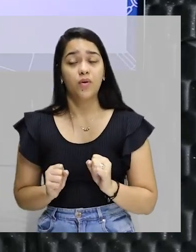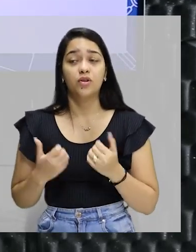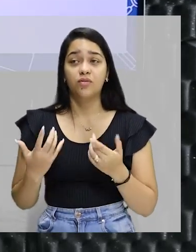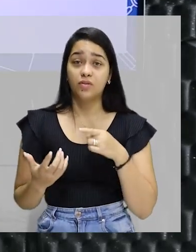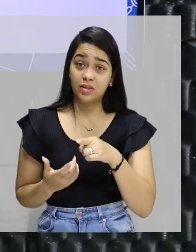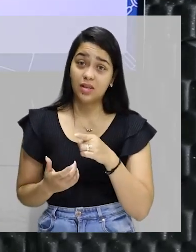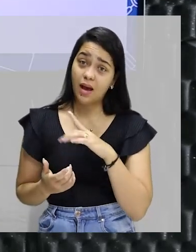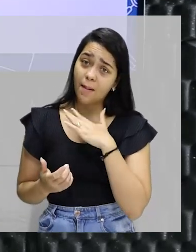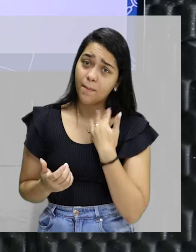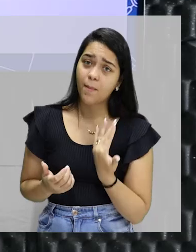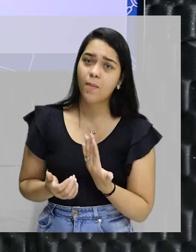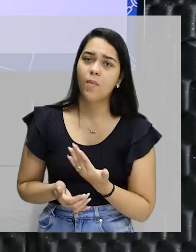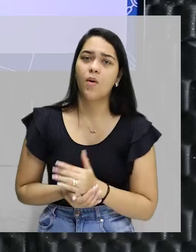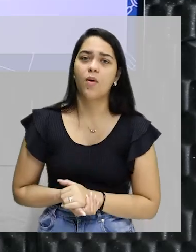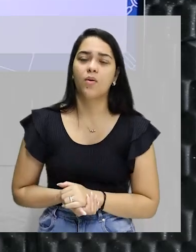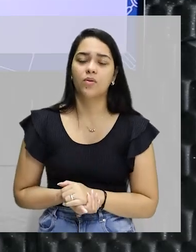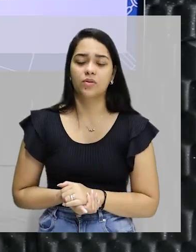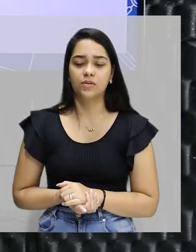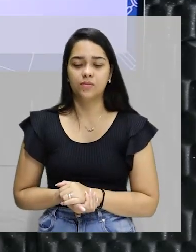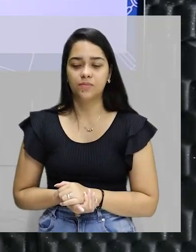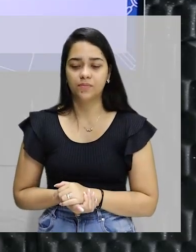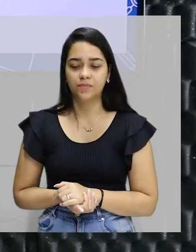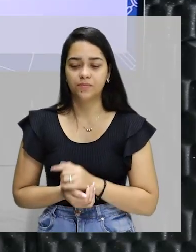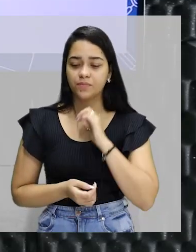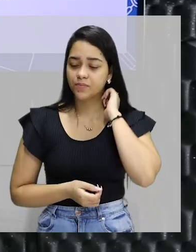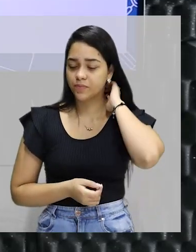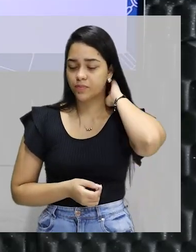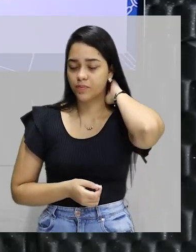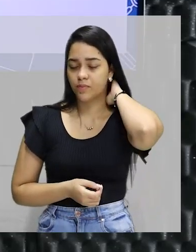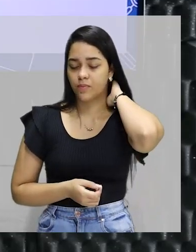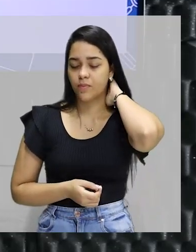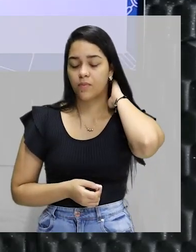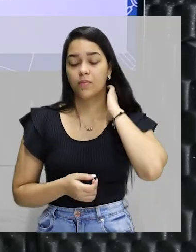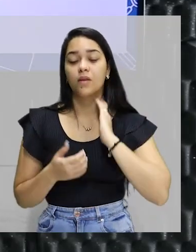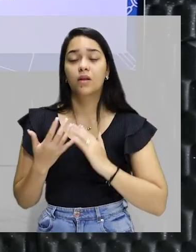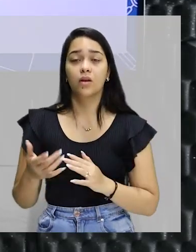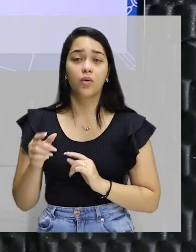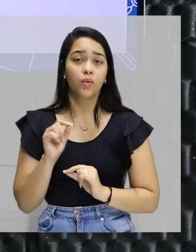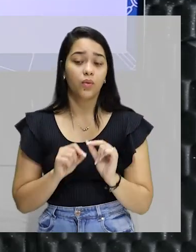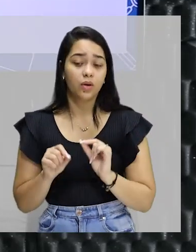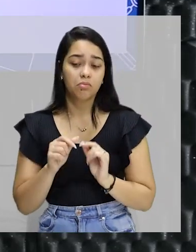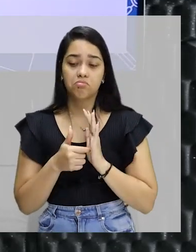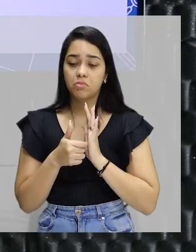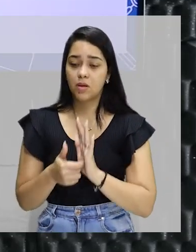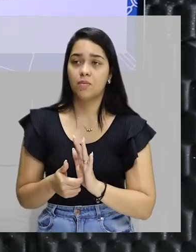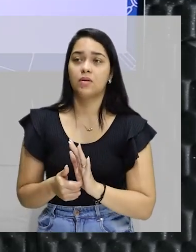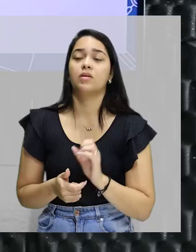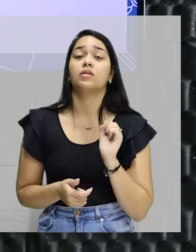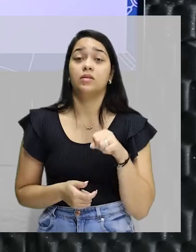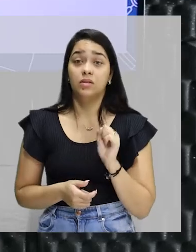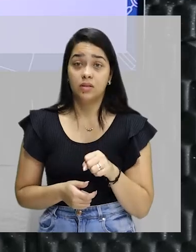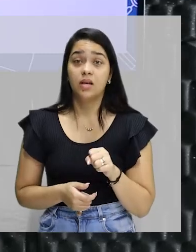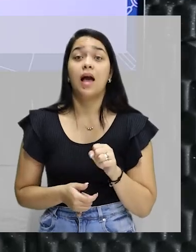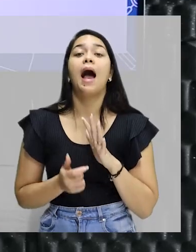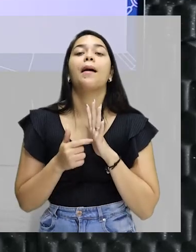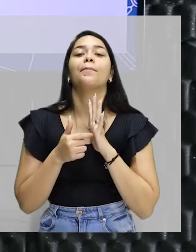levar à morte do organismo. Então, radiação gama e nêutrons não apresentam,